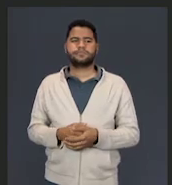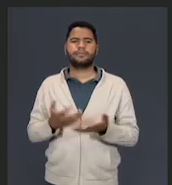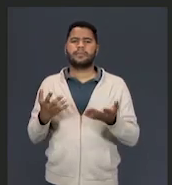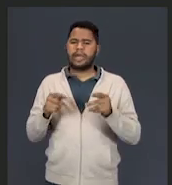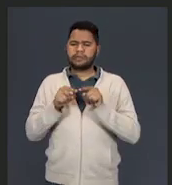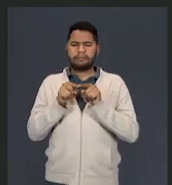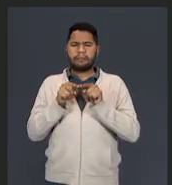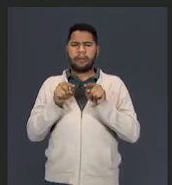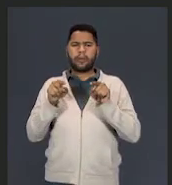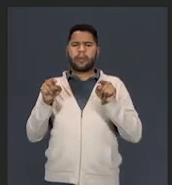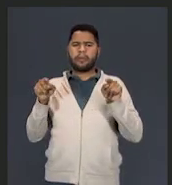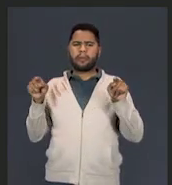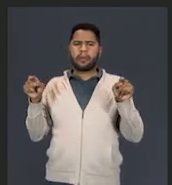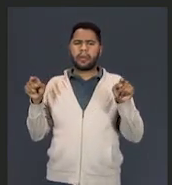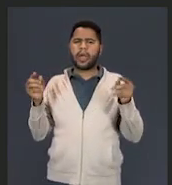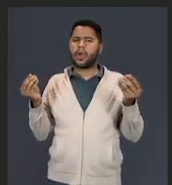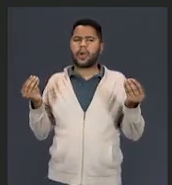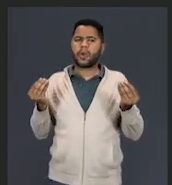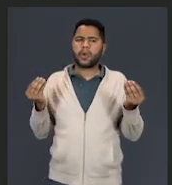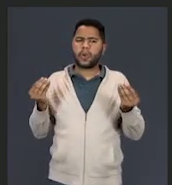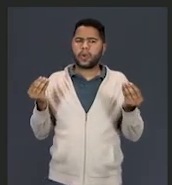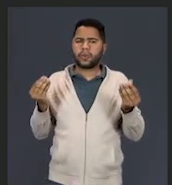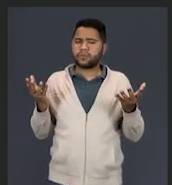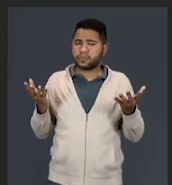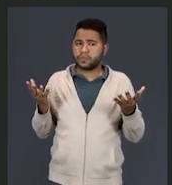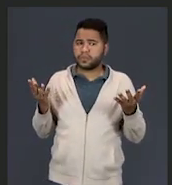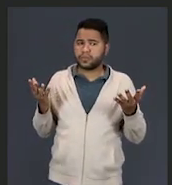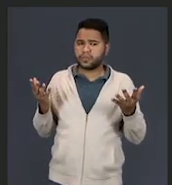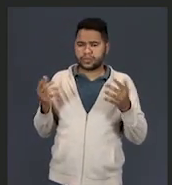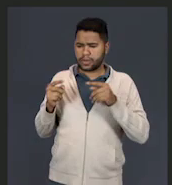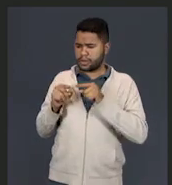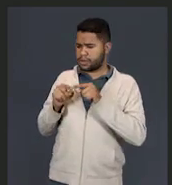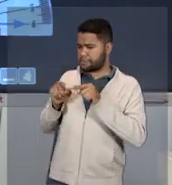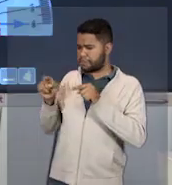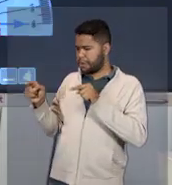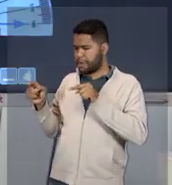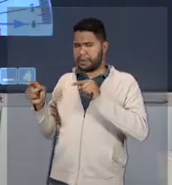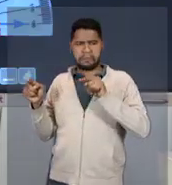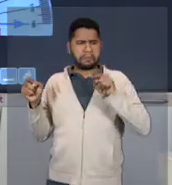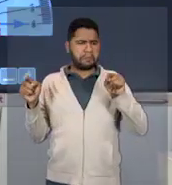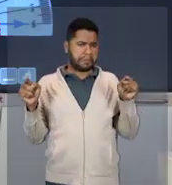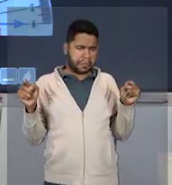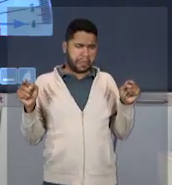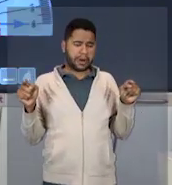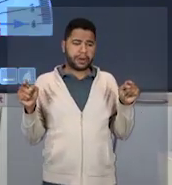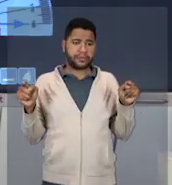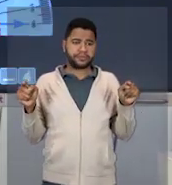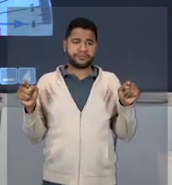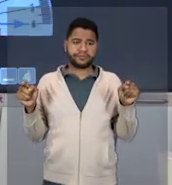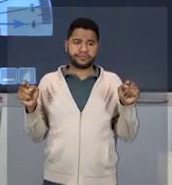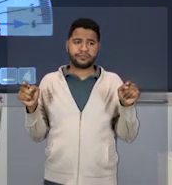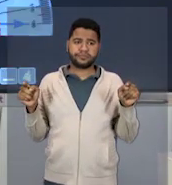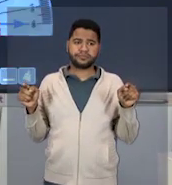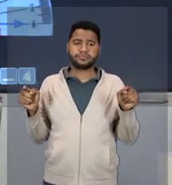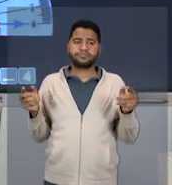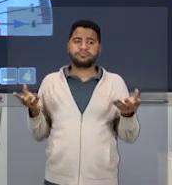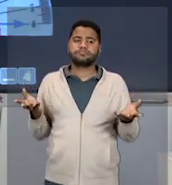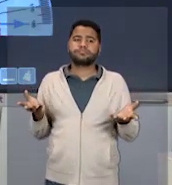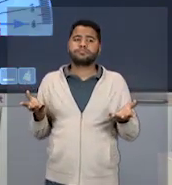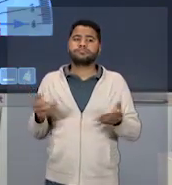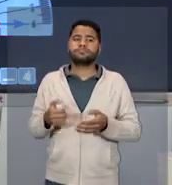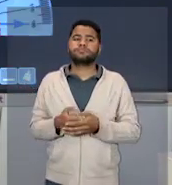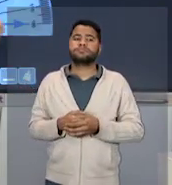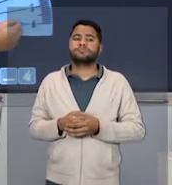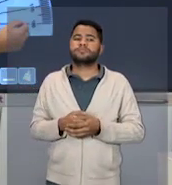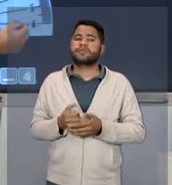está retinho? Quando está duas semi-retas, né, com origem aqui em A,